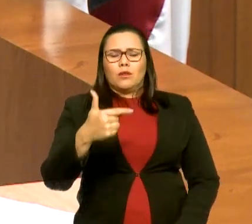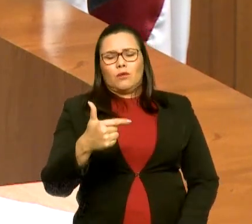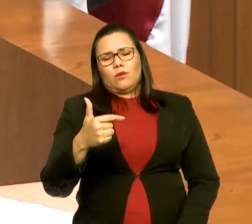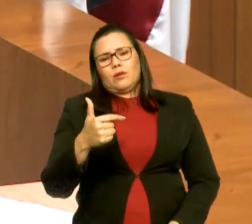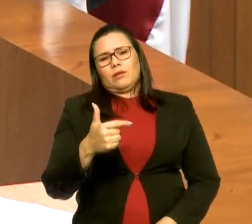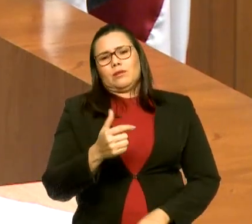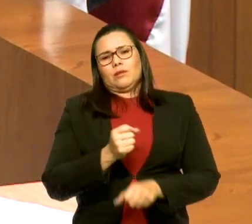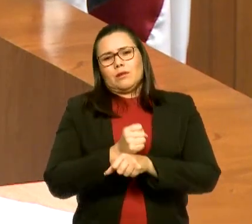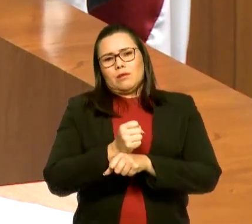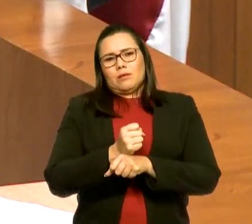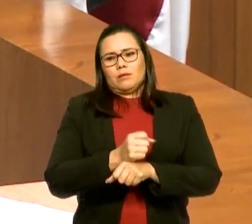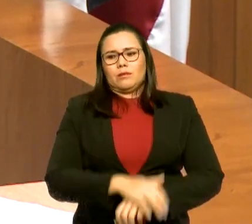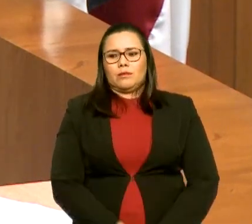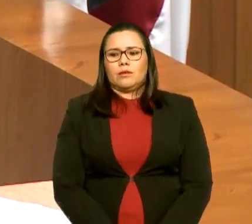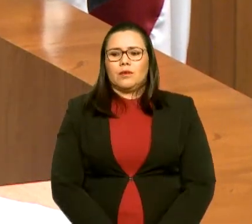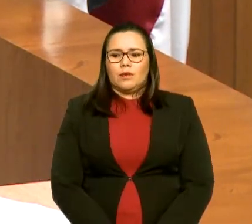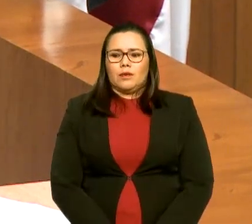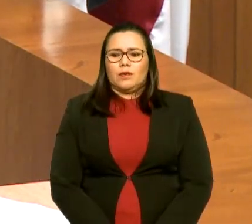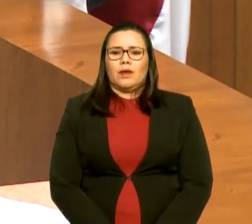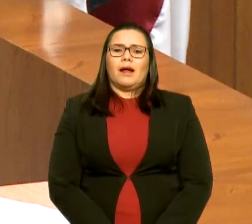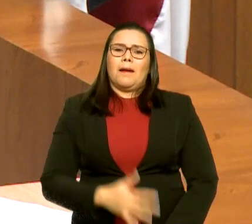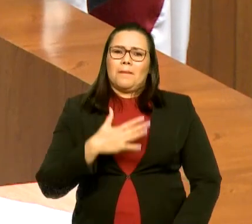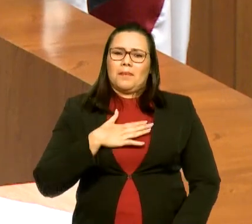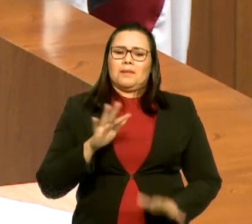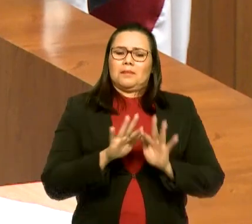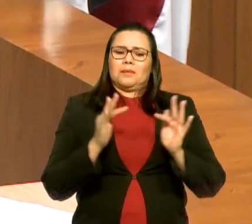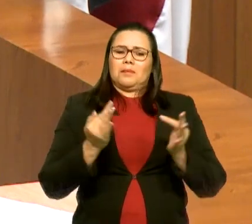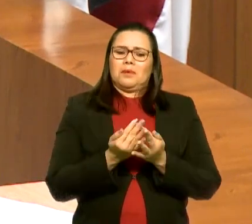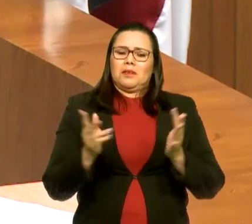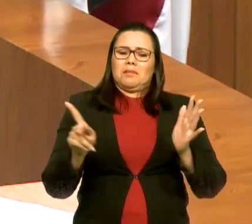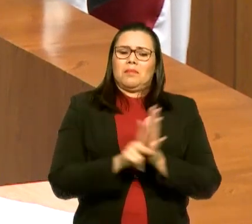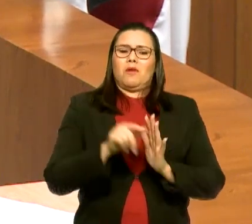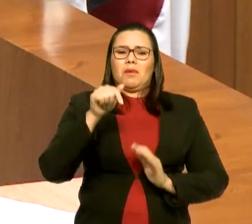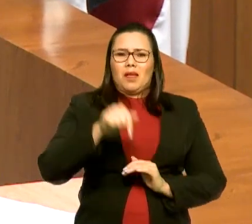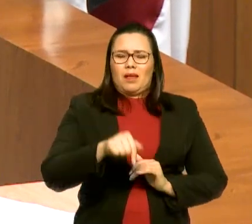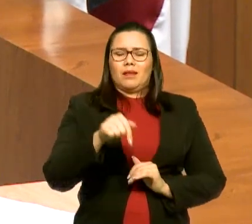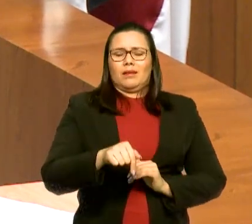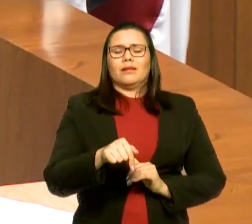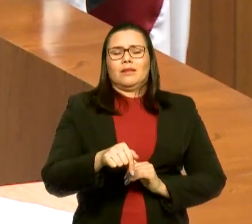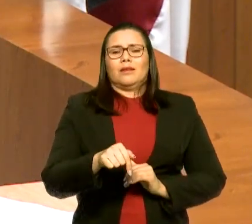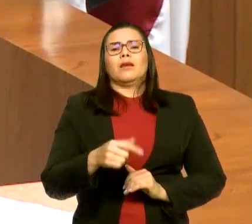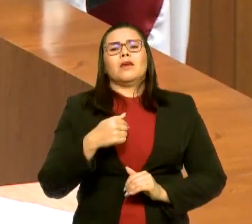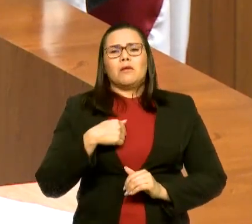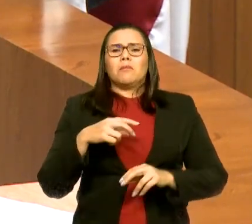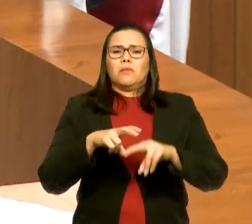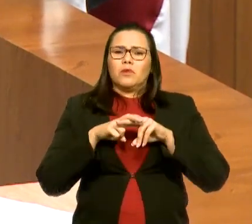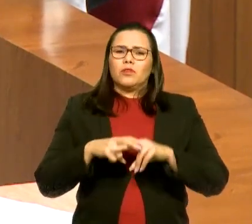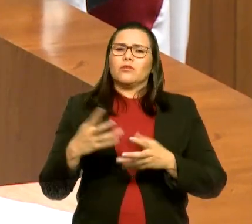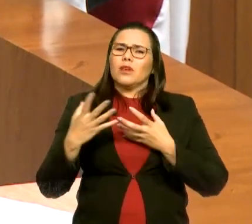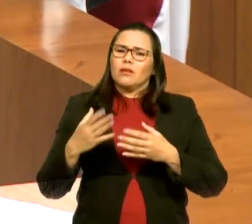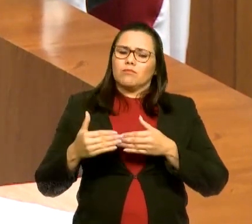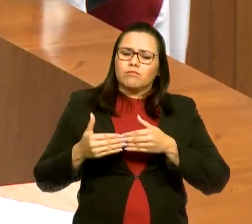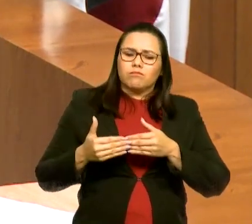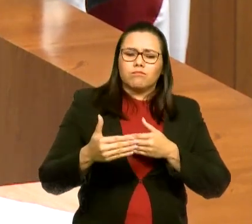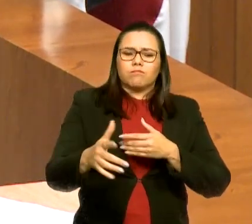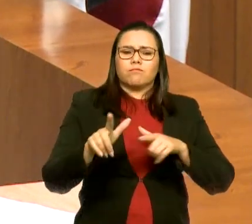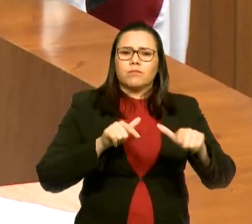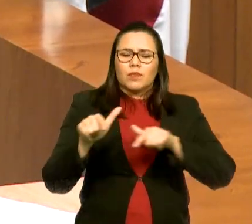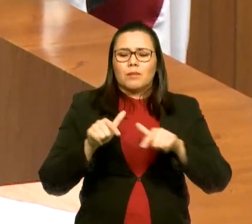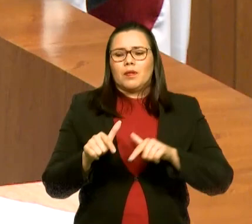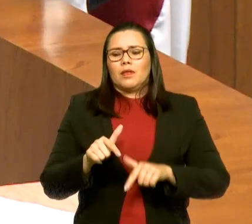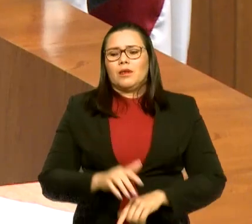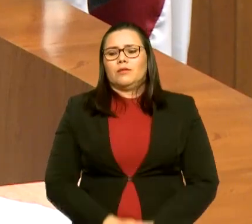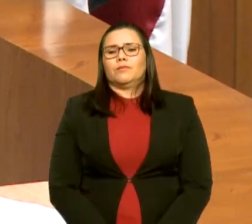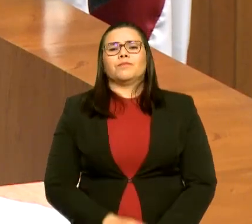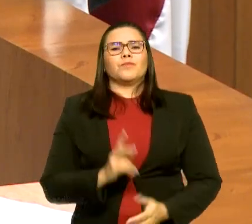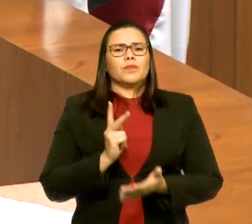família. É por este povo que sou apaixonada, que quero continuar trabalhando e contribuindo para vê-los no